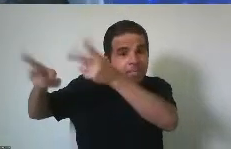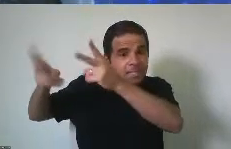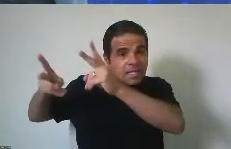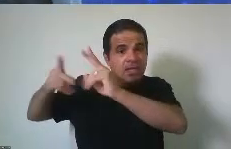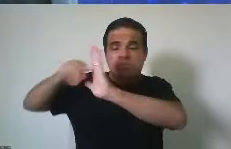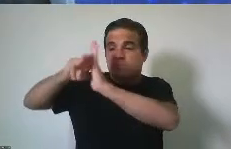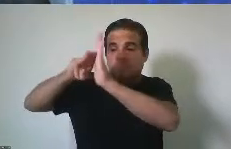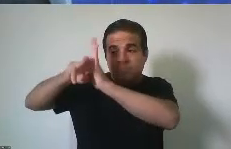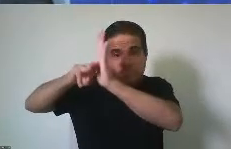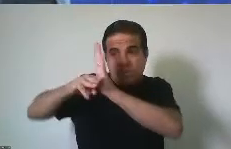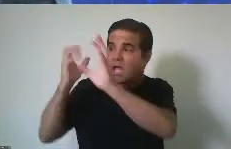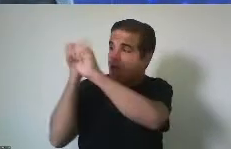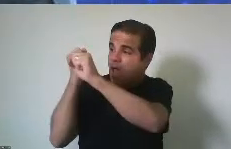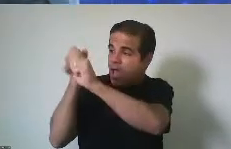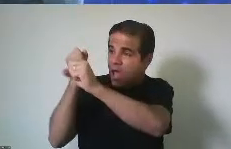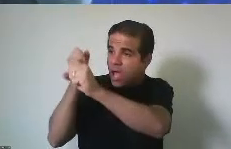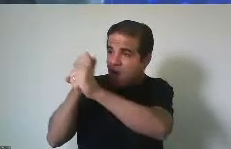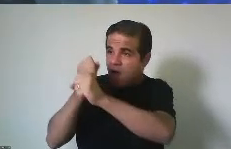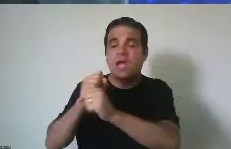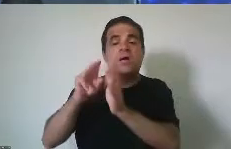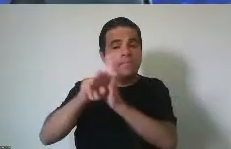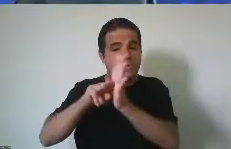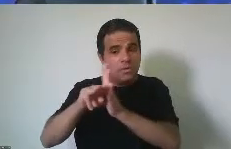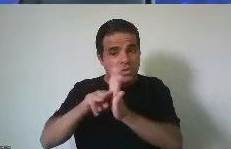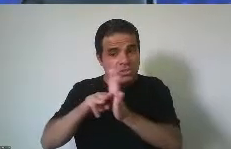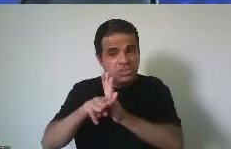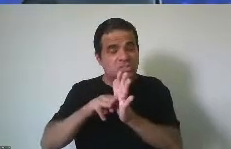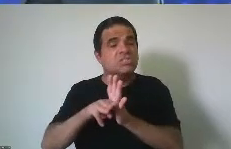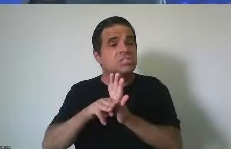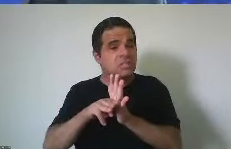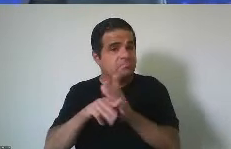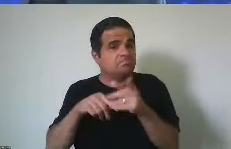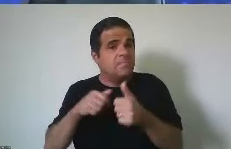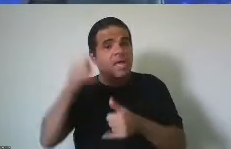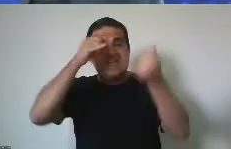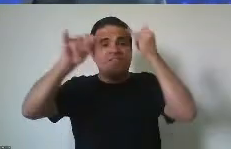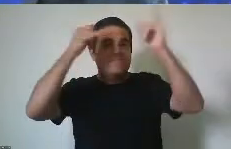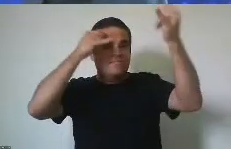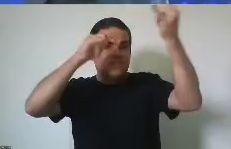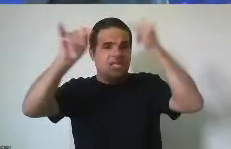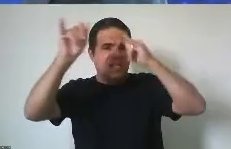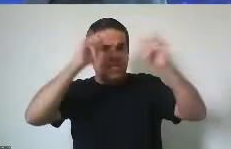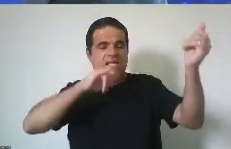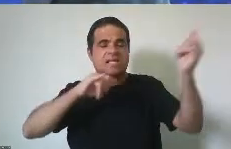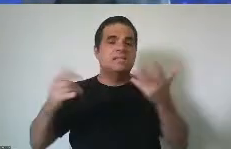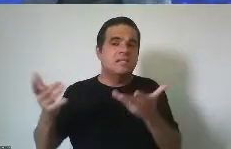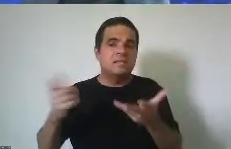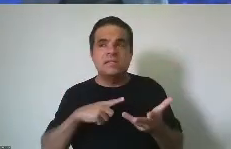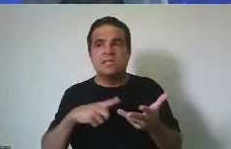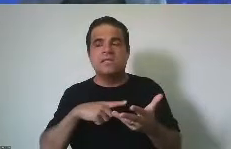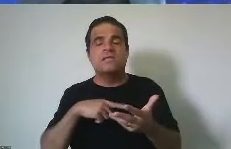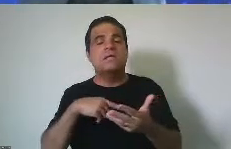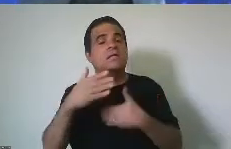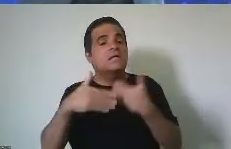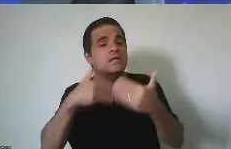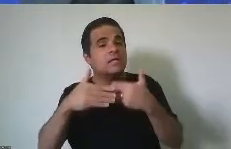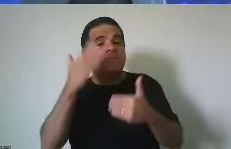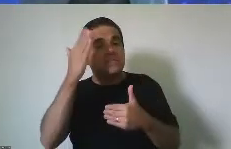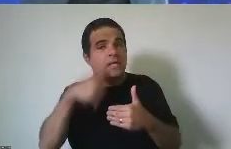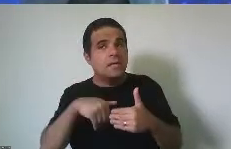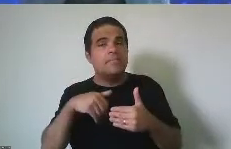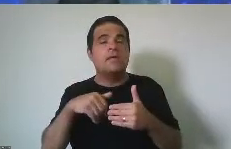de cargo esse uma meteorologia que evita e ter um Gol aqui volátil ele usa